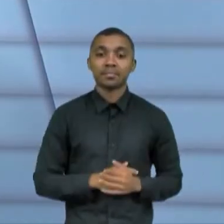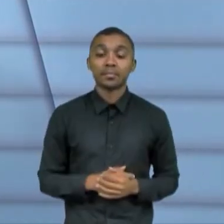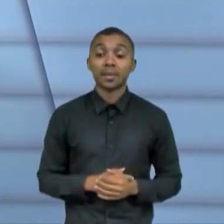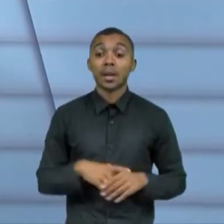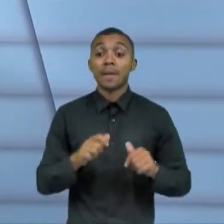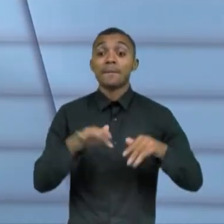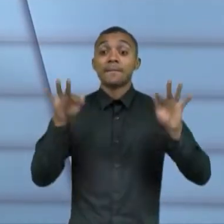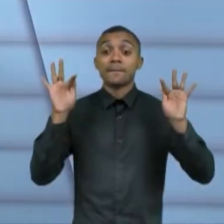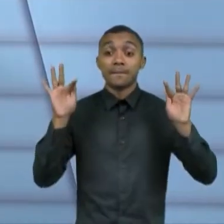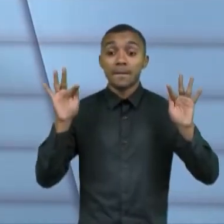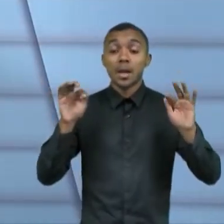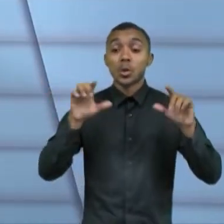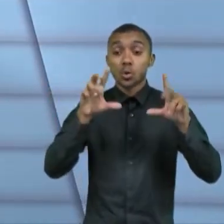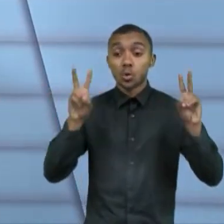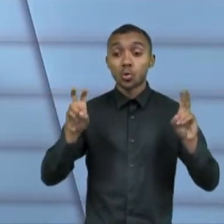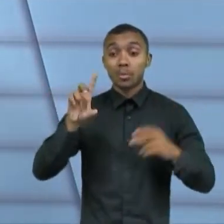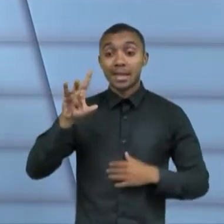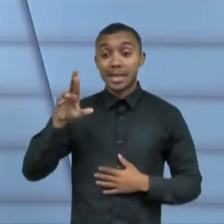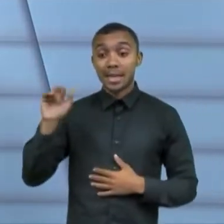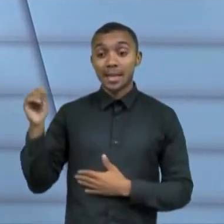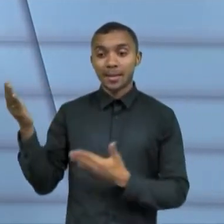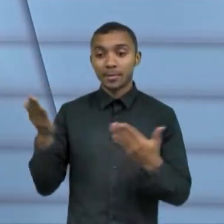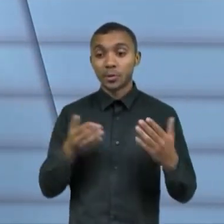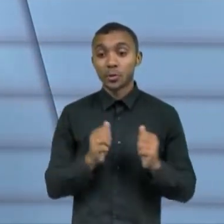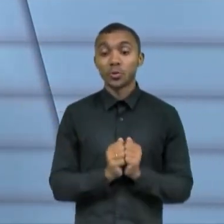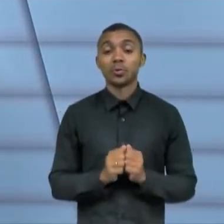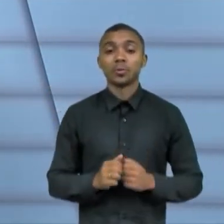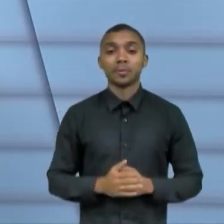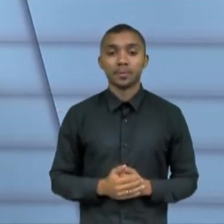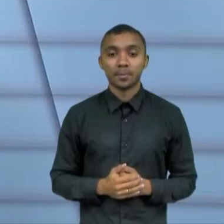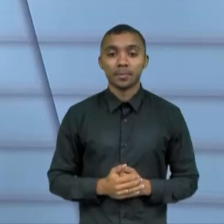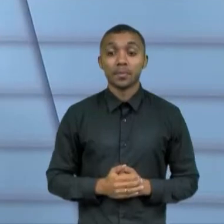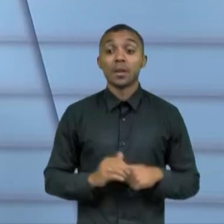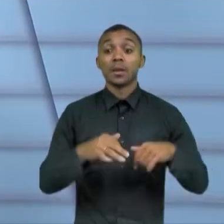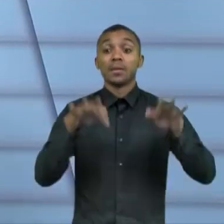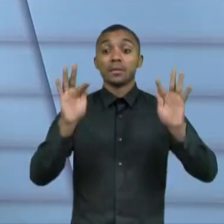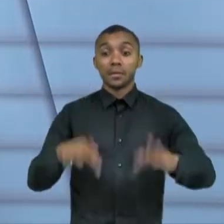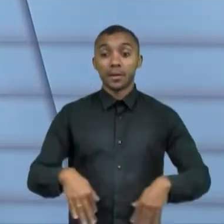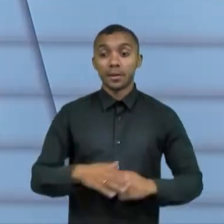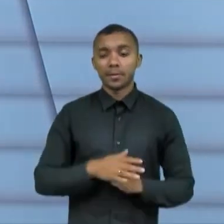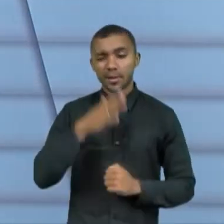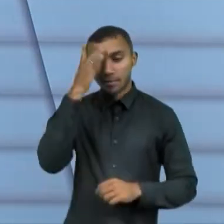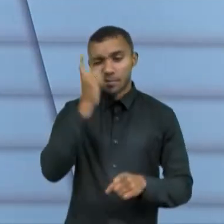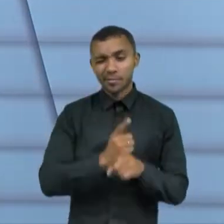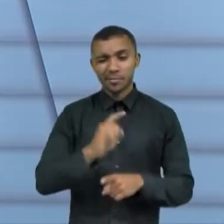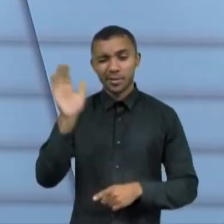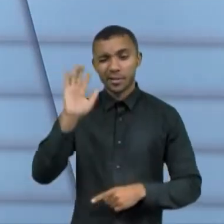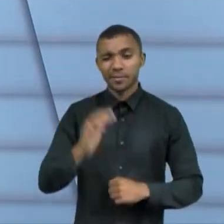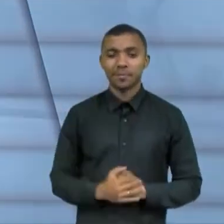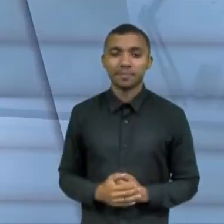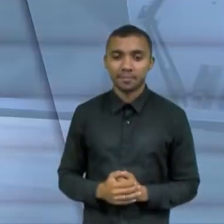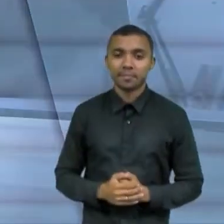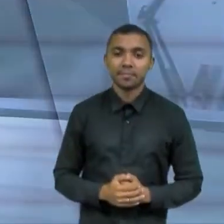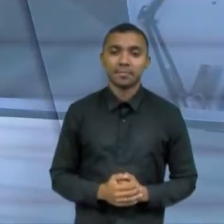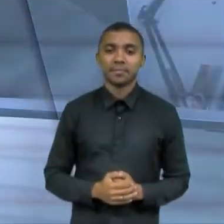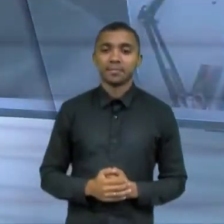Ordem. Questão de Ordem de hoje. Lira Neto, aqui comigo. O programa fica por aqui. A gente volta amanhã. Até lá.